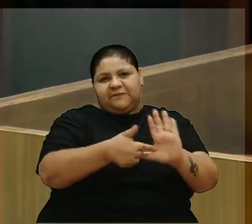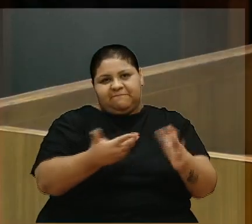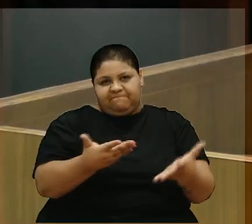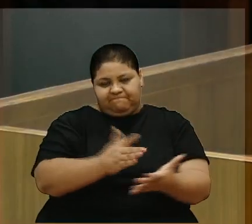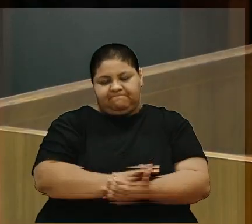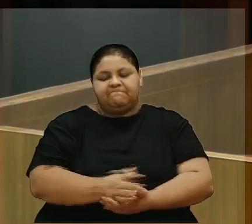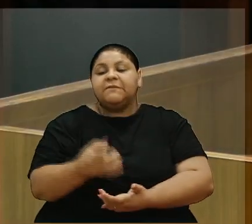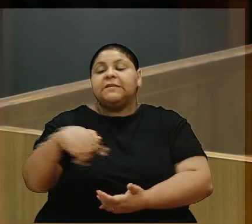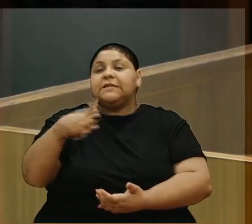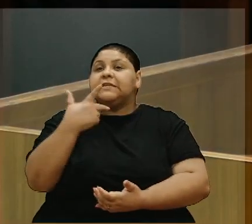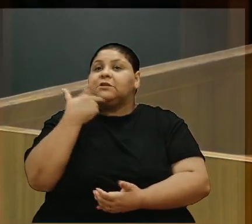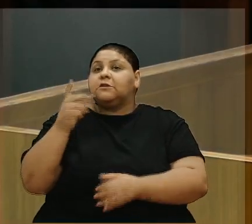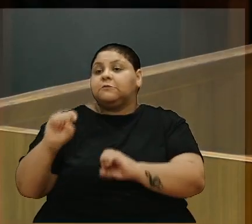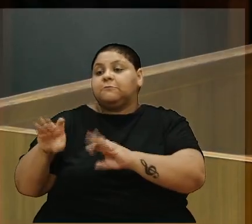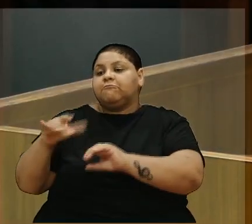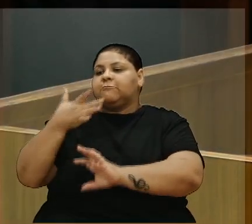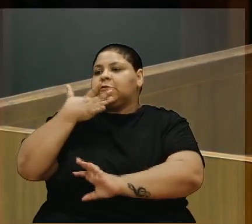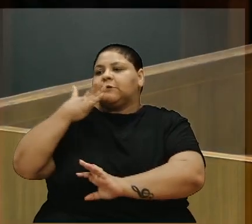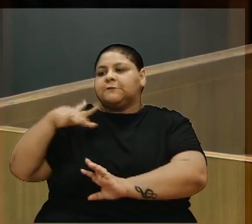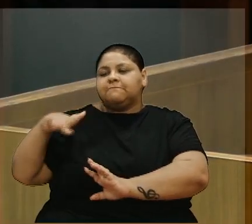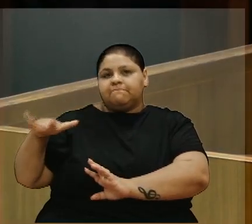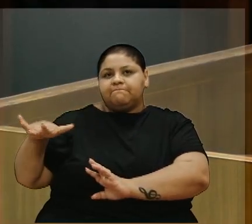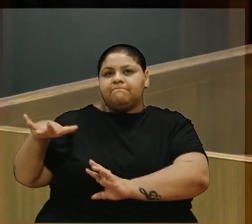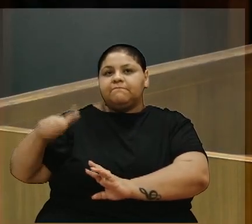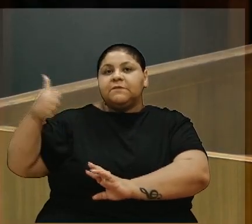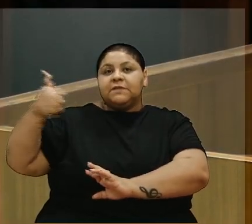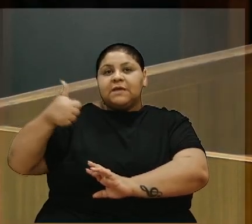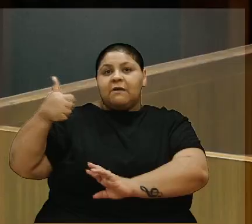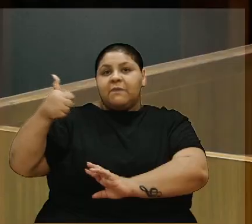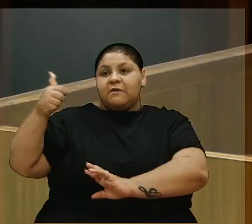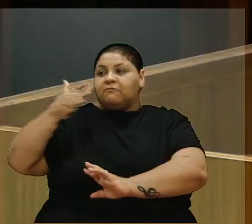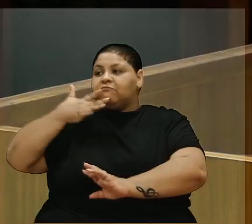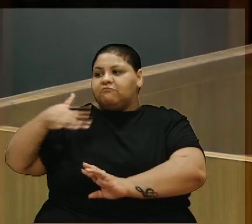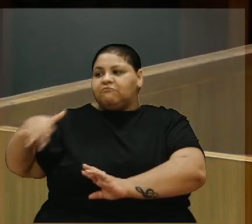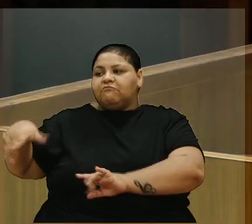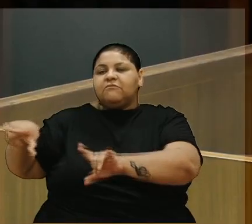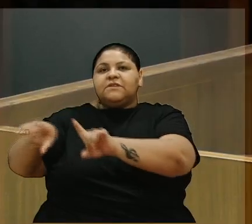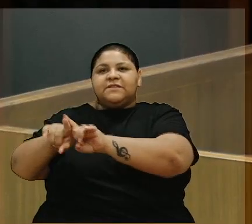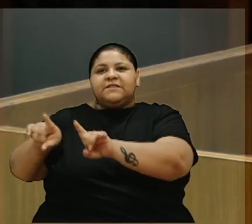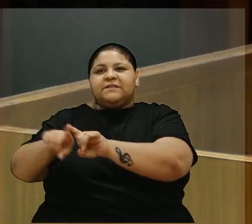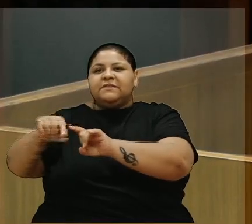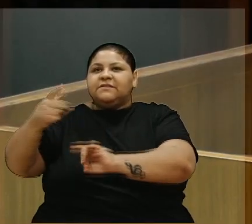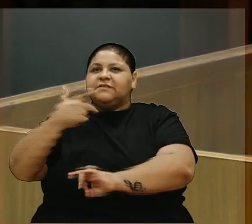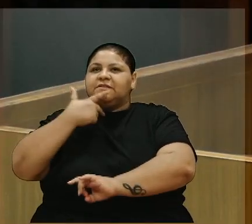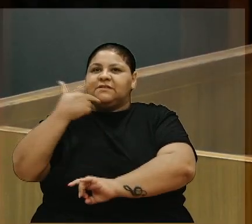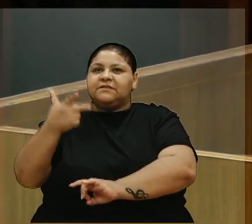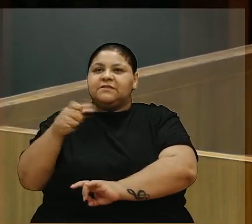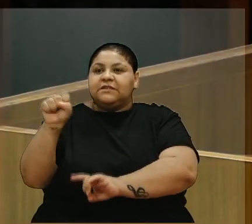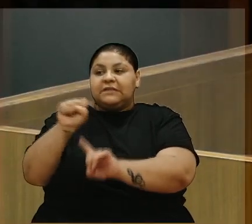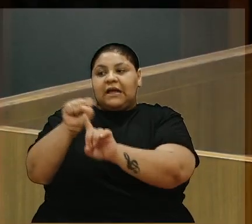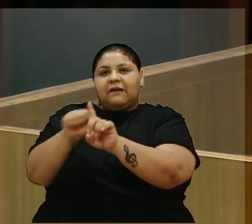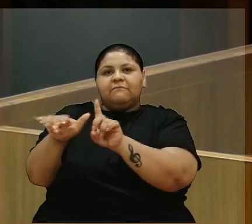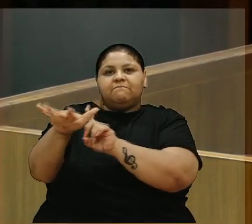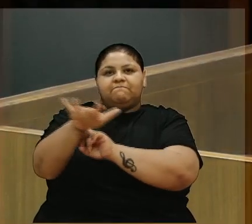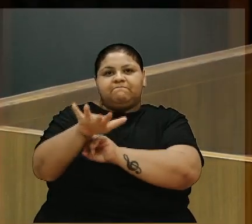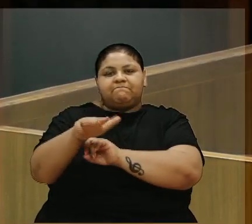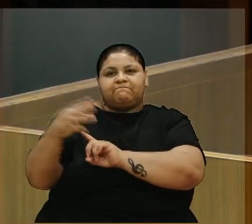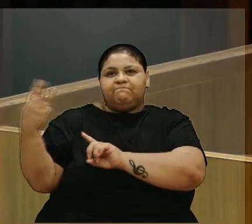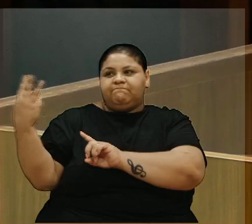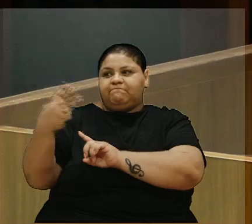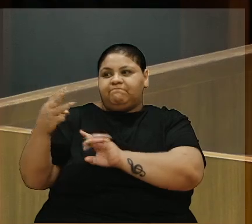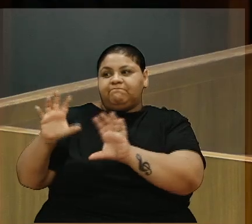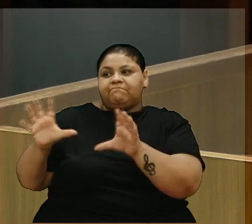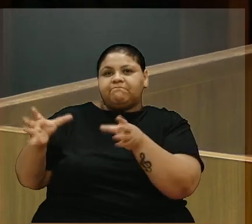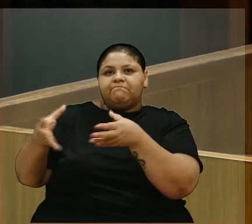E a gente está falando da educação infantil, a primeira infância, e a gente também está falando da assistência, que é o terceiro